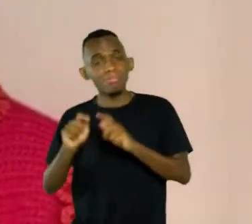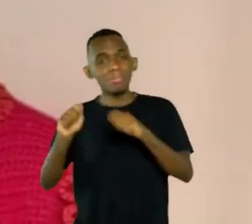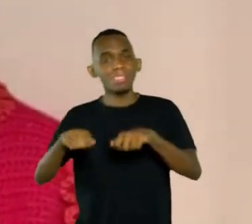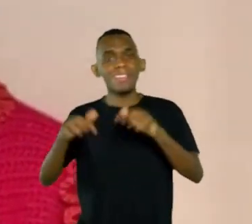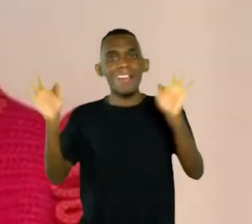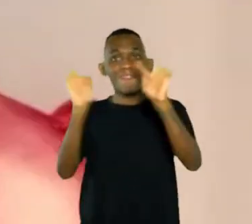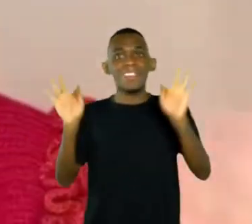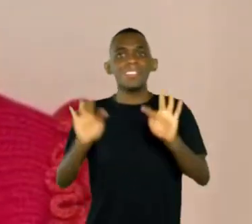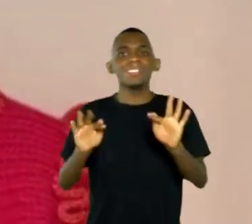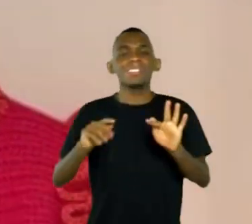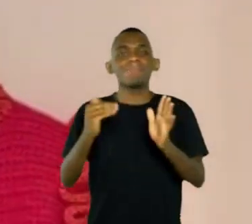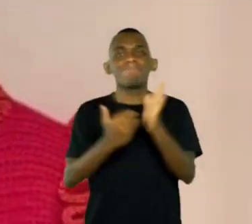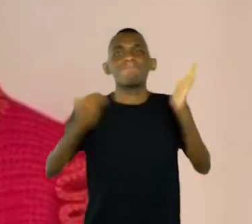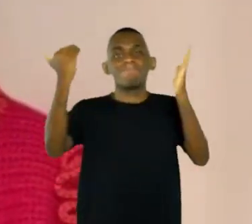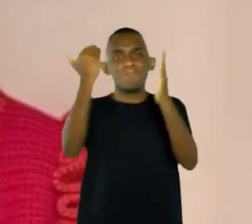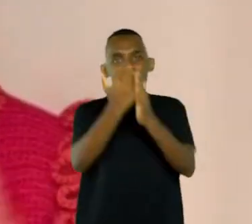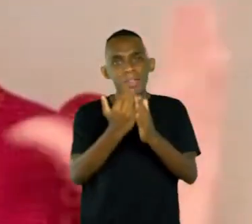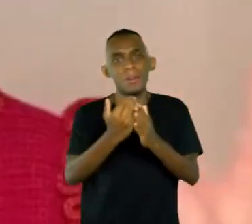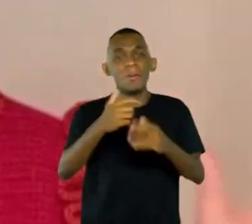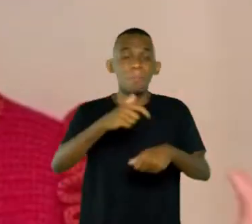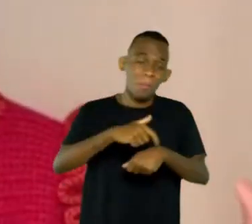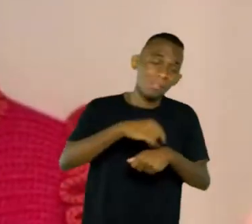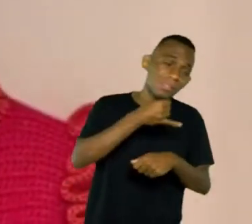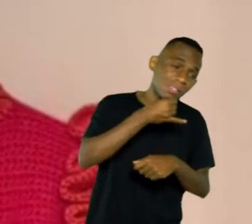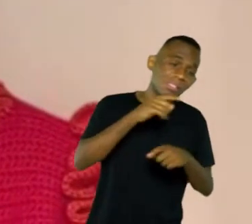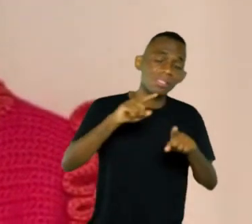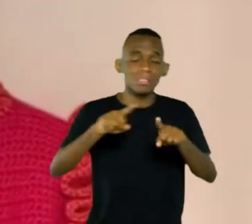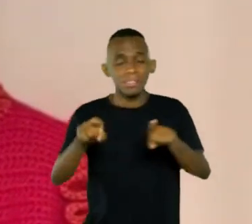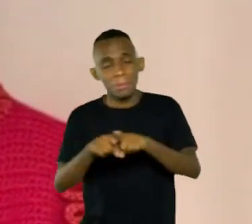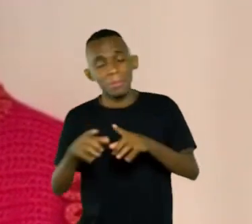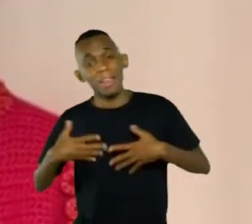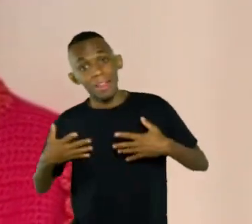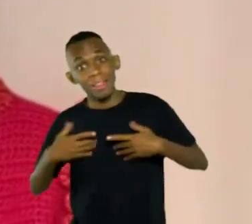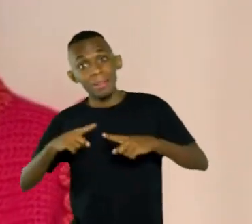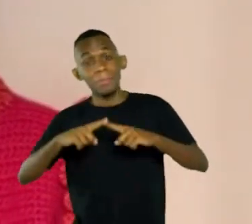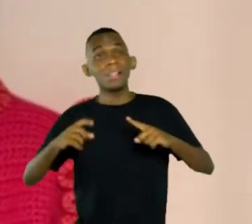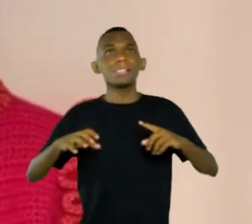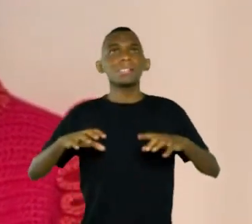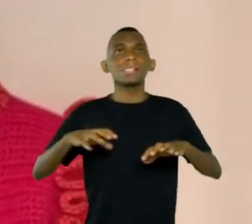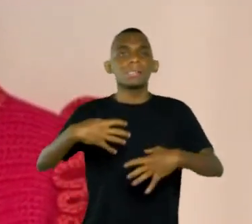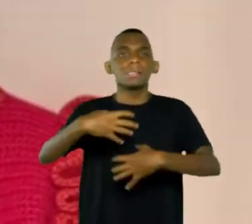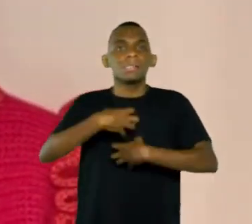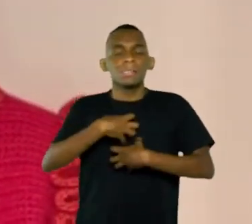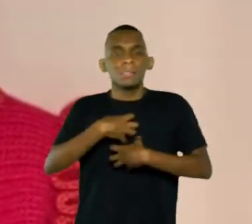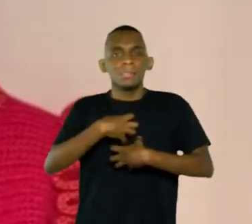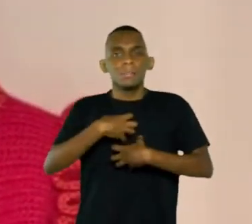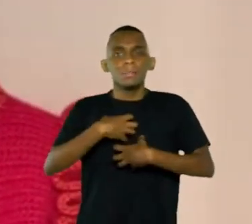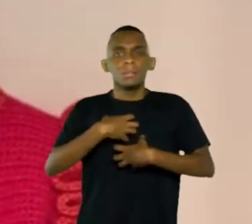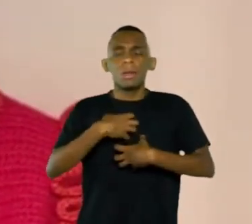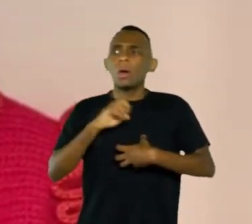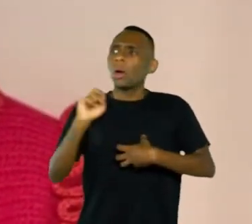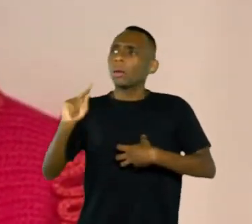composto de momentos alegres e momentos tristes, mas quando você olha para o conjunto, você fala, tá tudo bem,